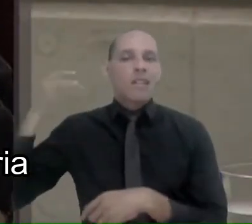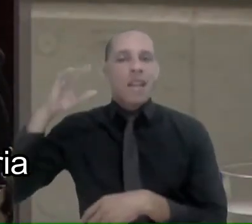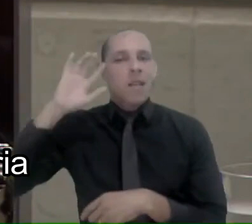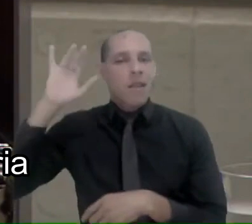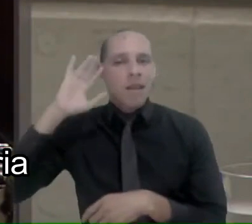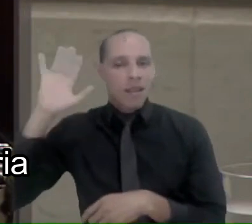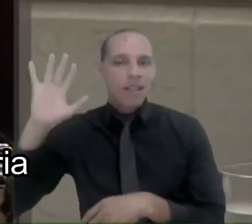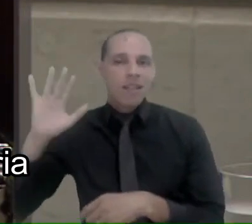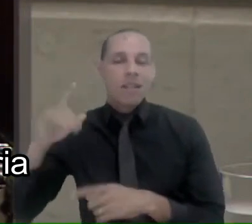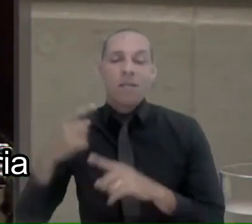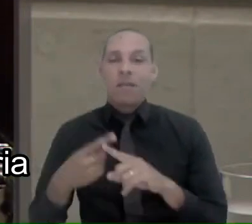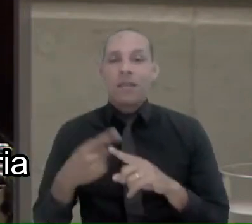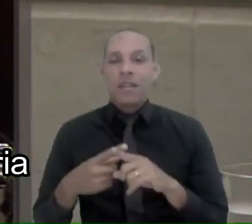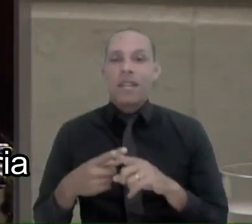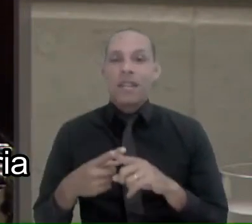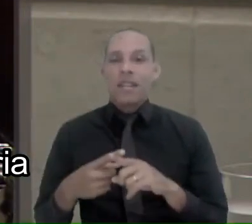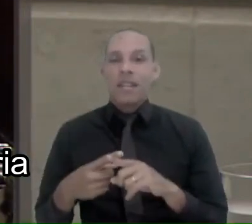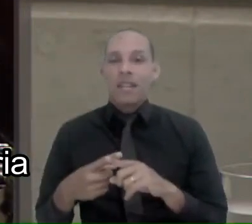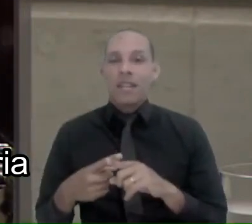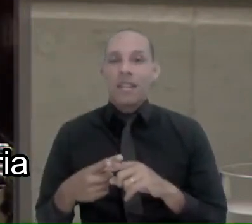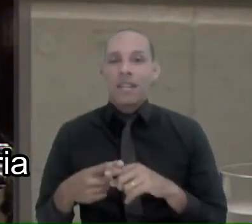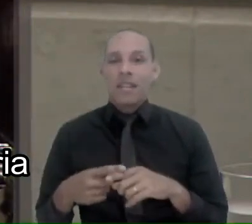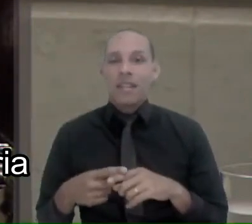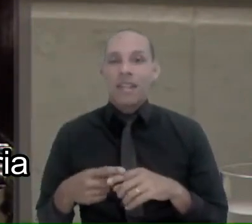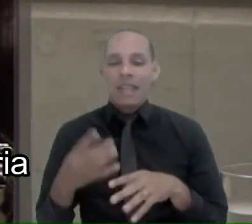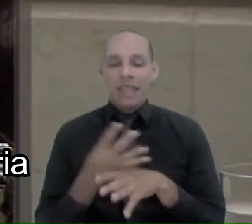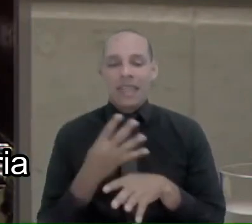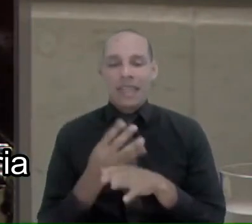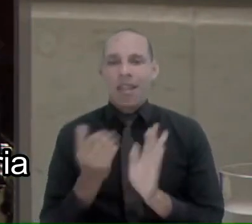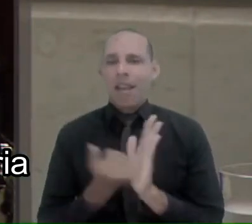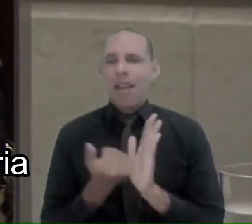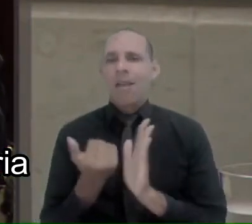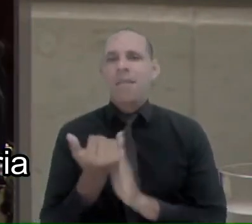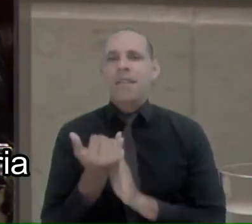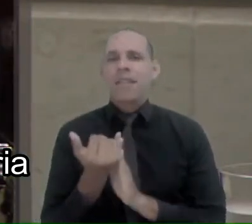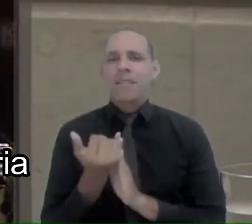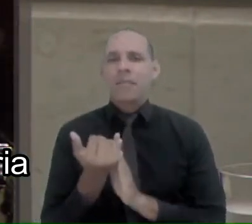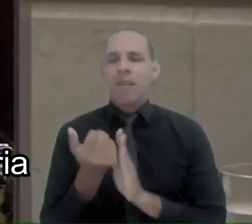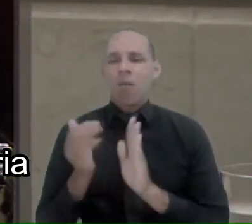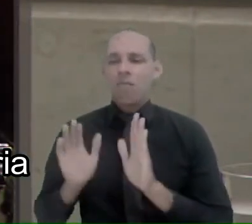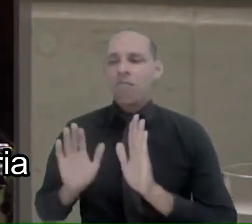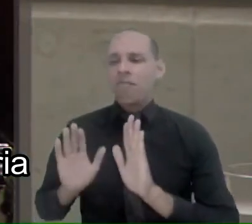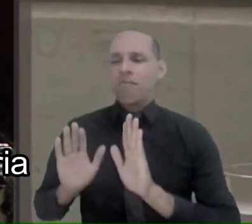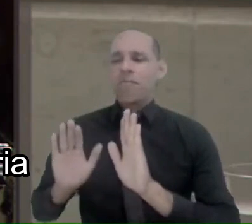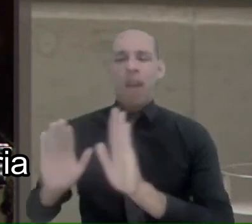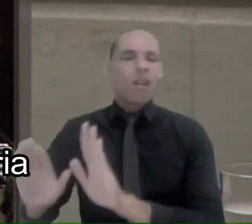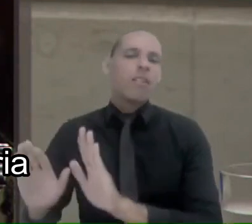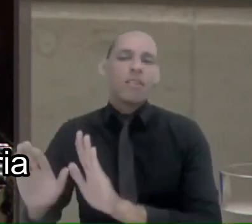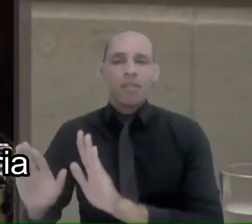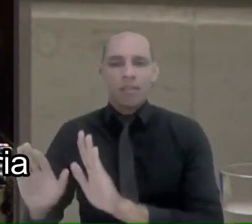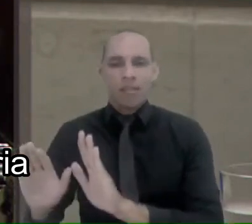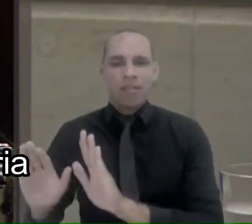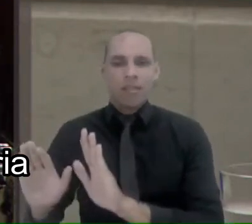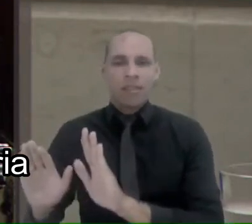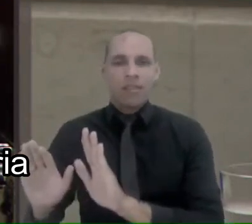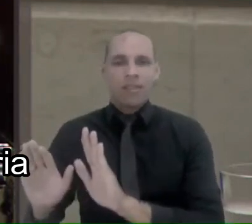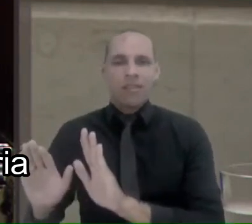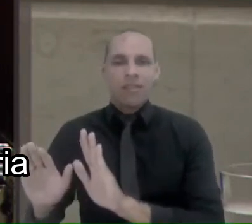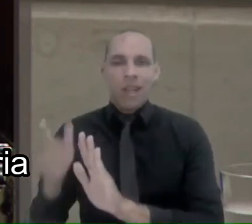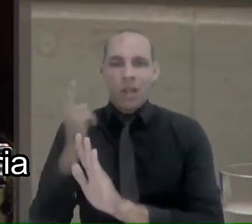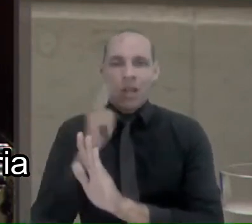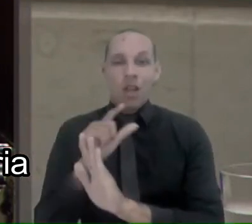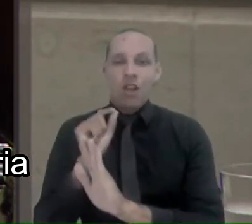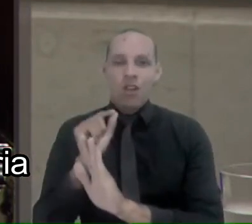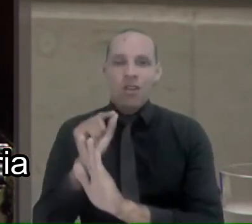sabe que aumentaria a taxa de resistência, que isolaria os seres humanos e que provocaria ainda mais o